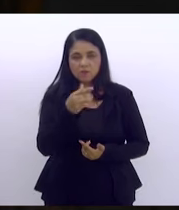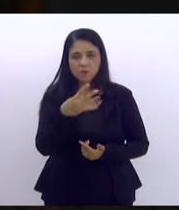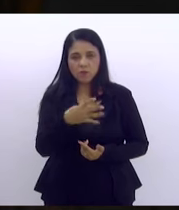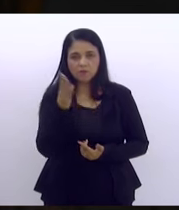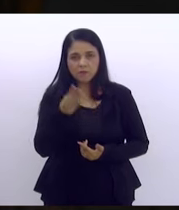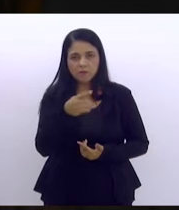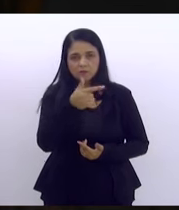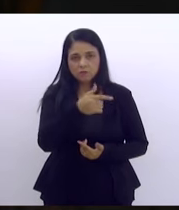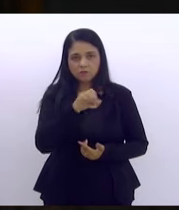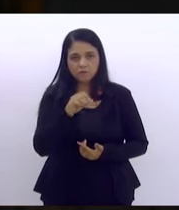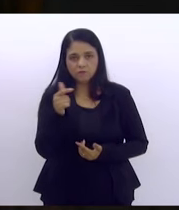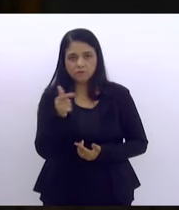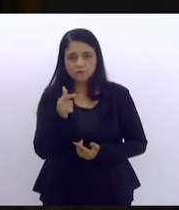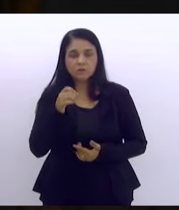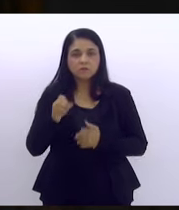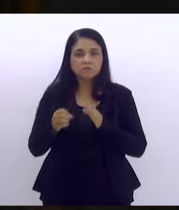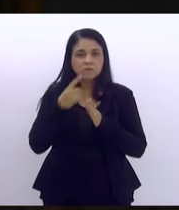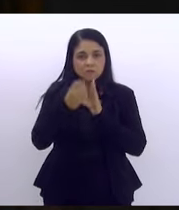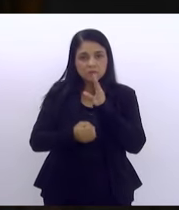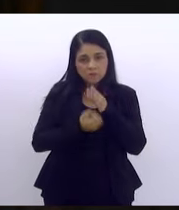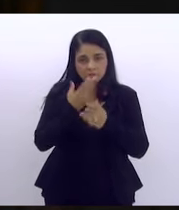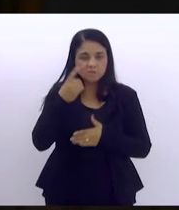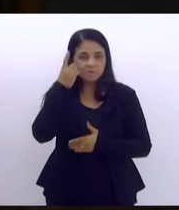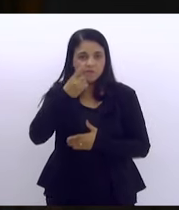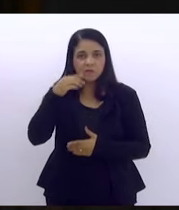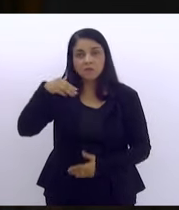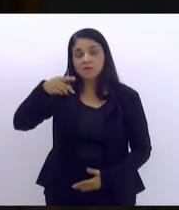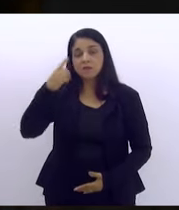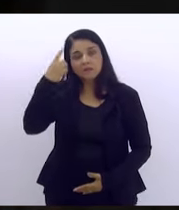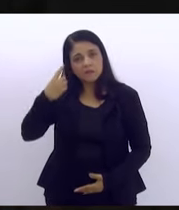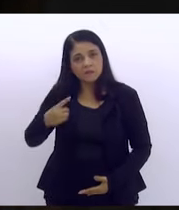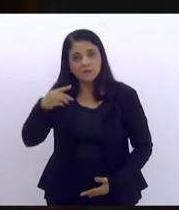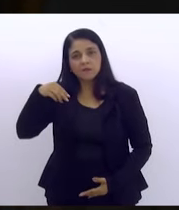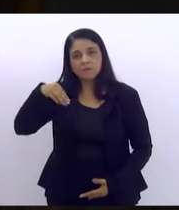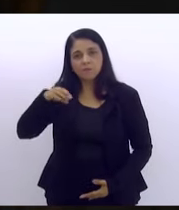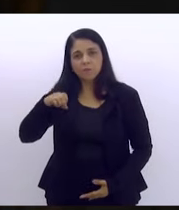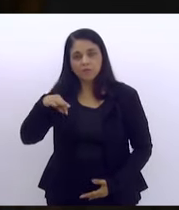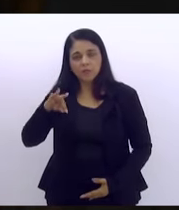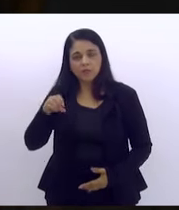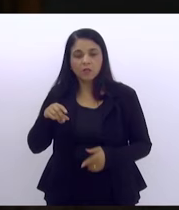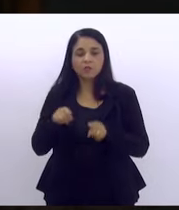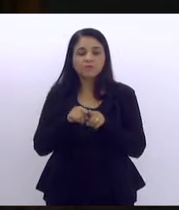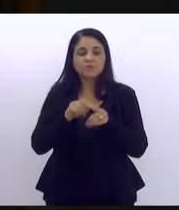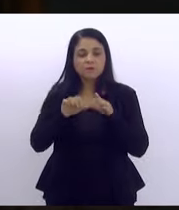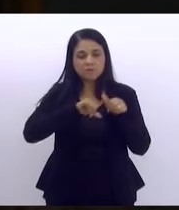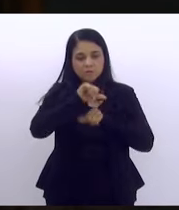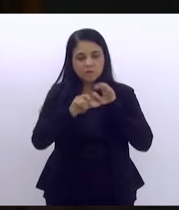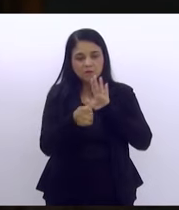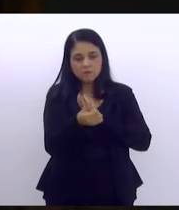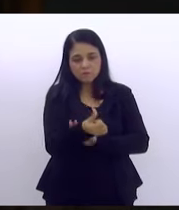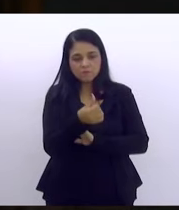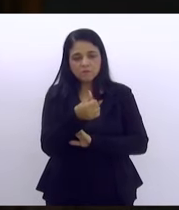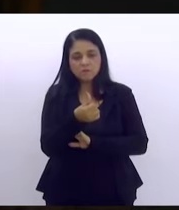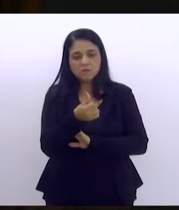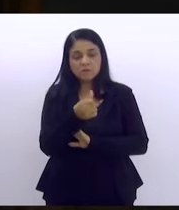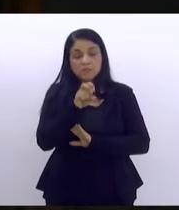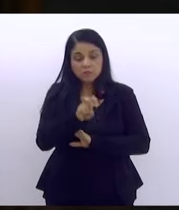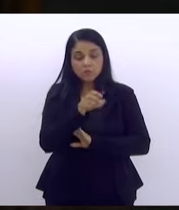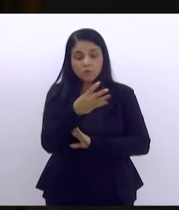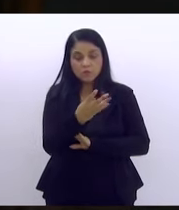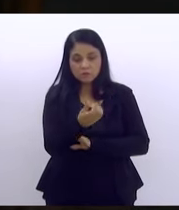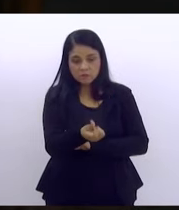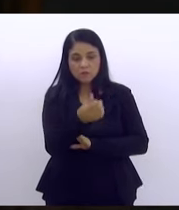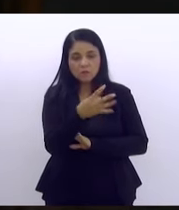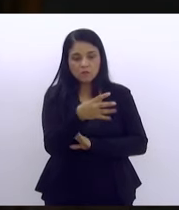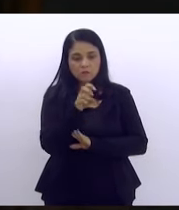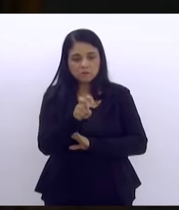620422, de autoria da deputada Dani Monteiro, que altera a lei 5.645, de 6 de janeiro de 2010, para instruir